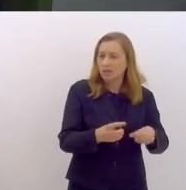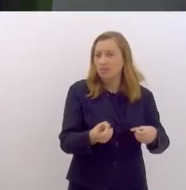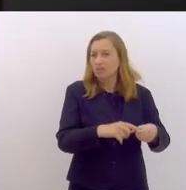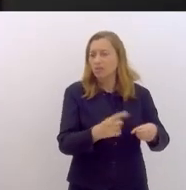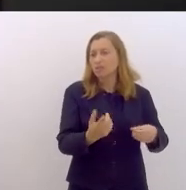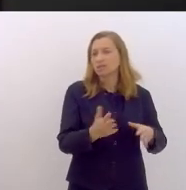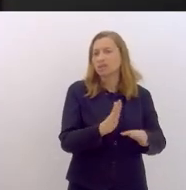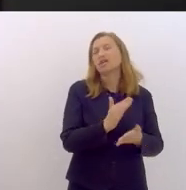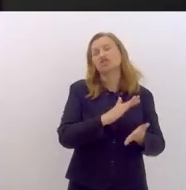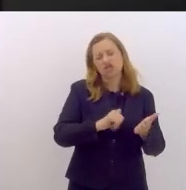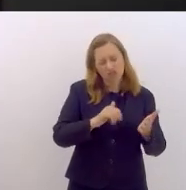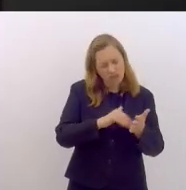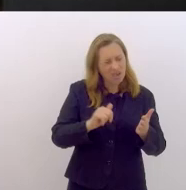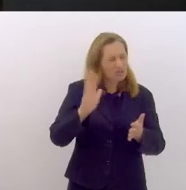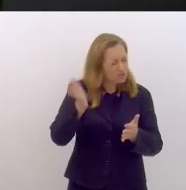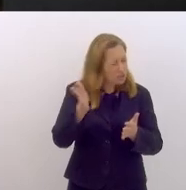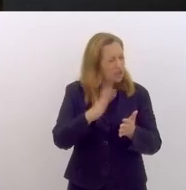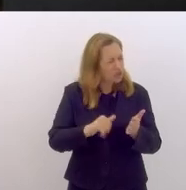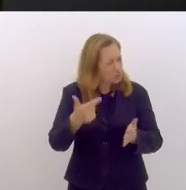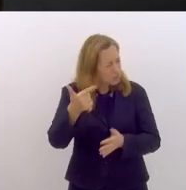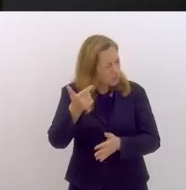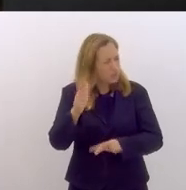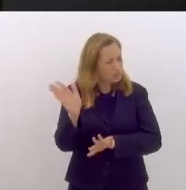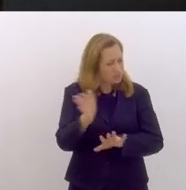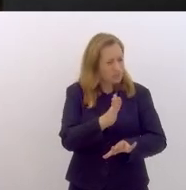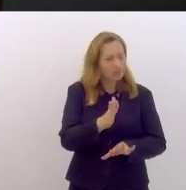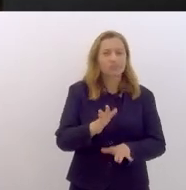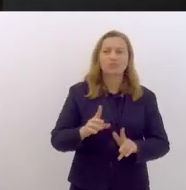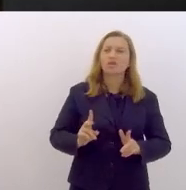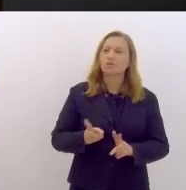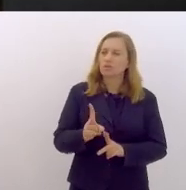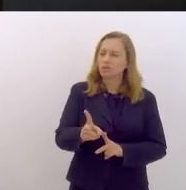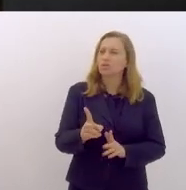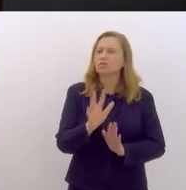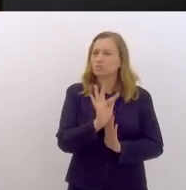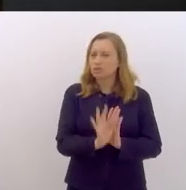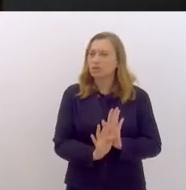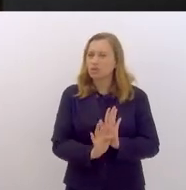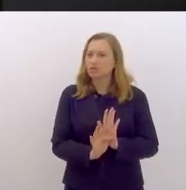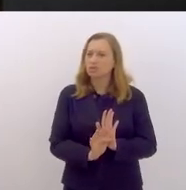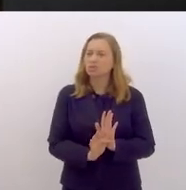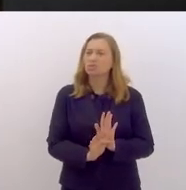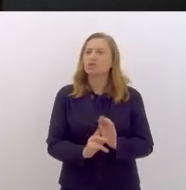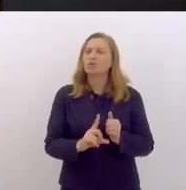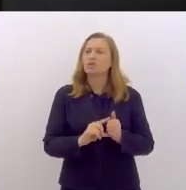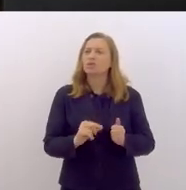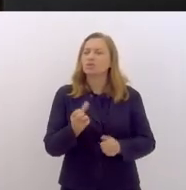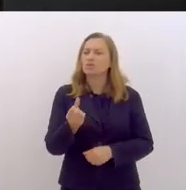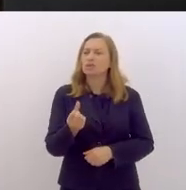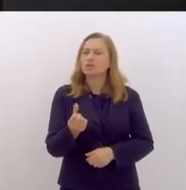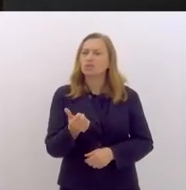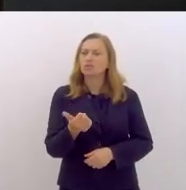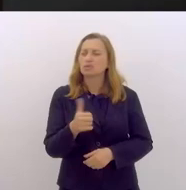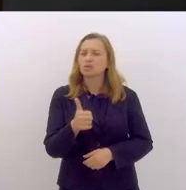Está retirado o 12 e está mantido o inciso 6º, salvo engano, do